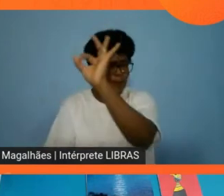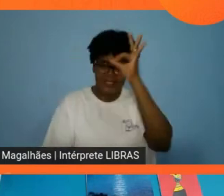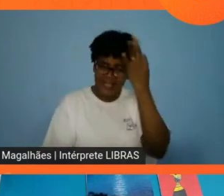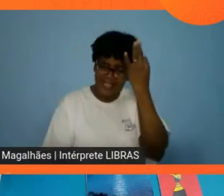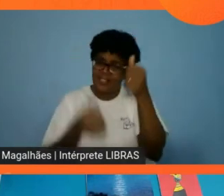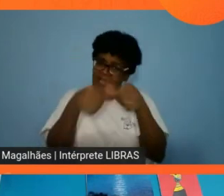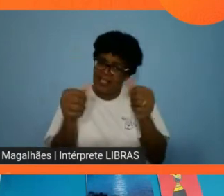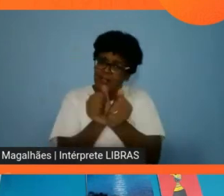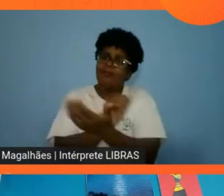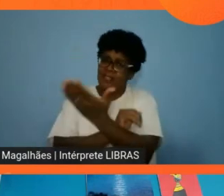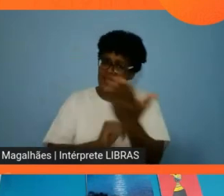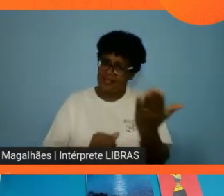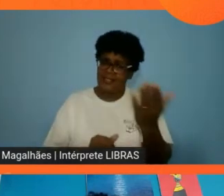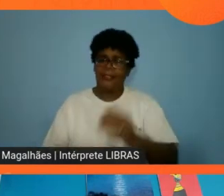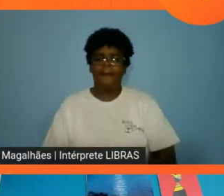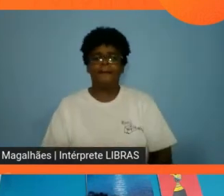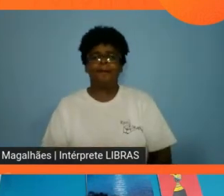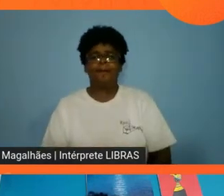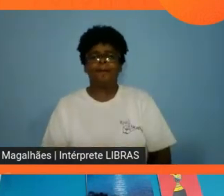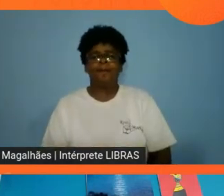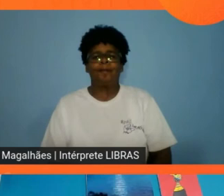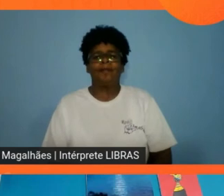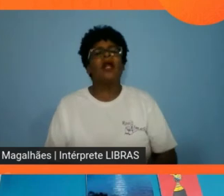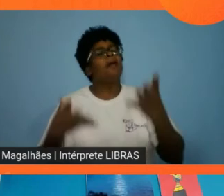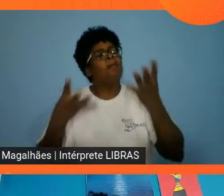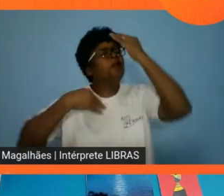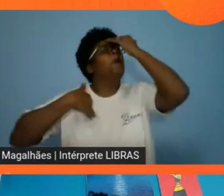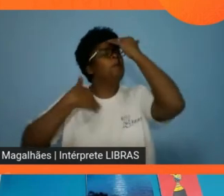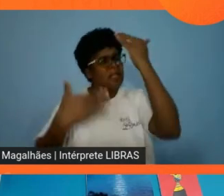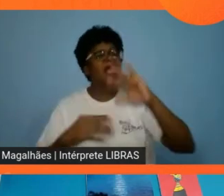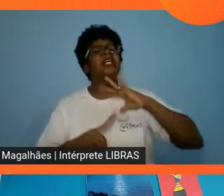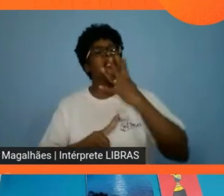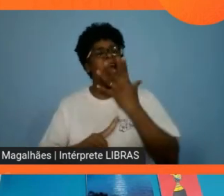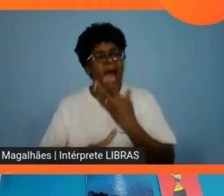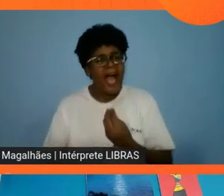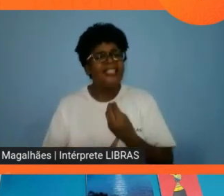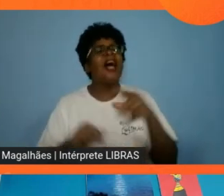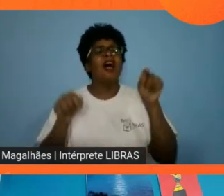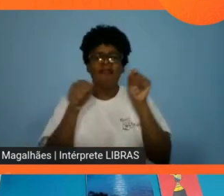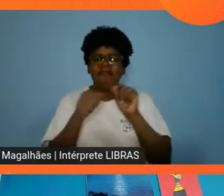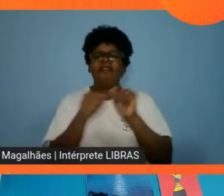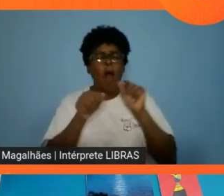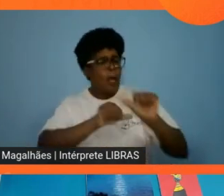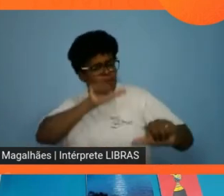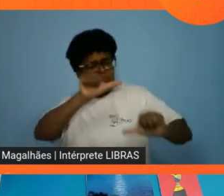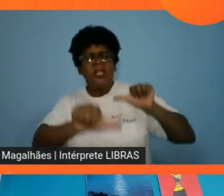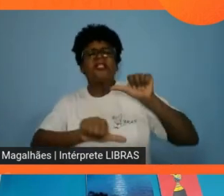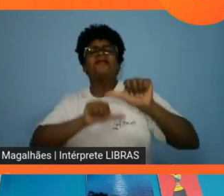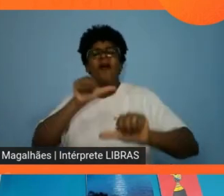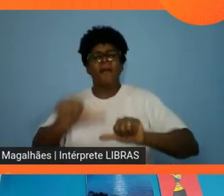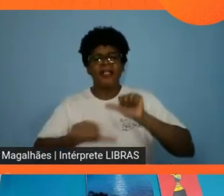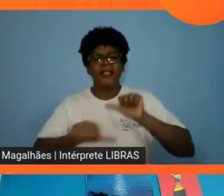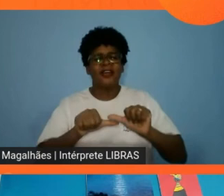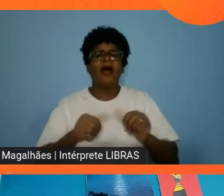vocês. Muito obrigada, Ingrid, que a arte continue sendo esse instrumento de transformação, esse dispositivo de